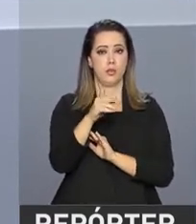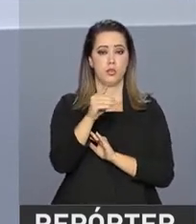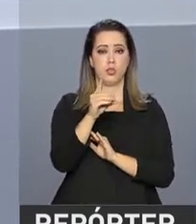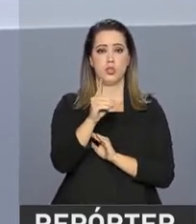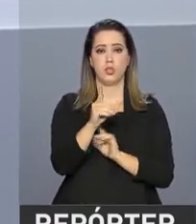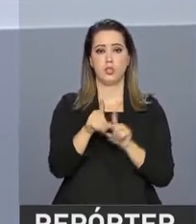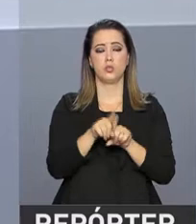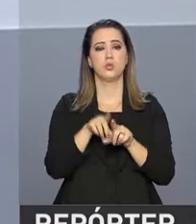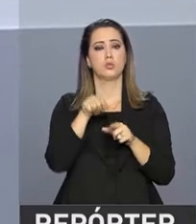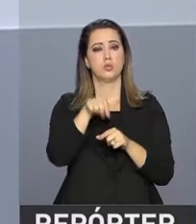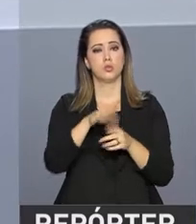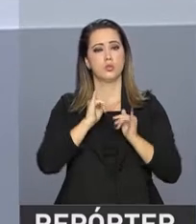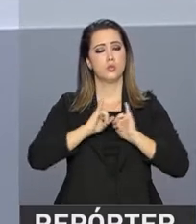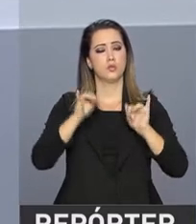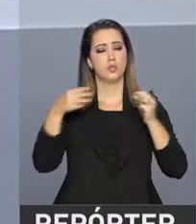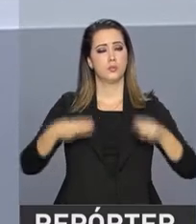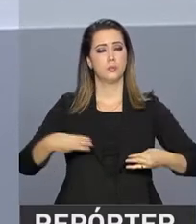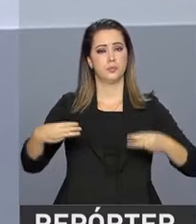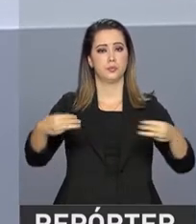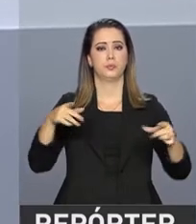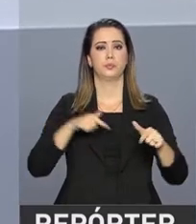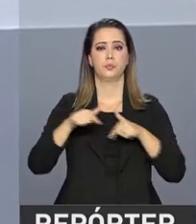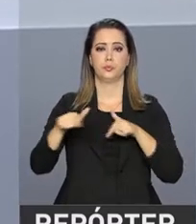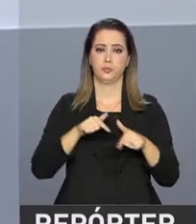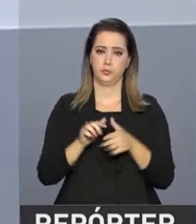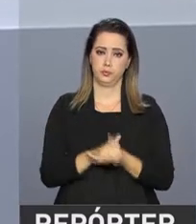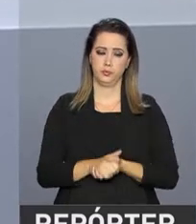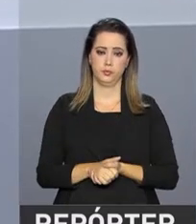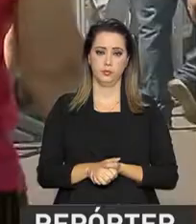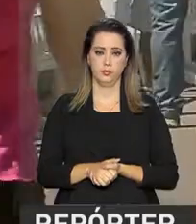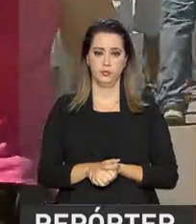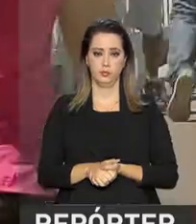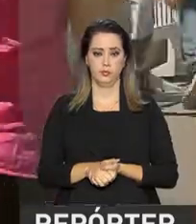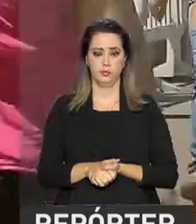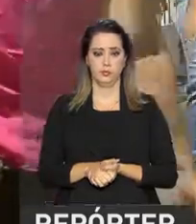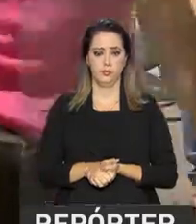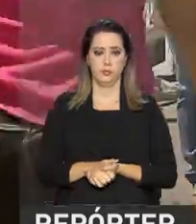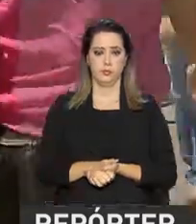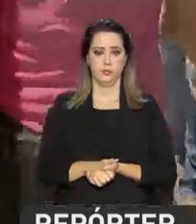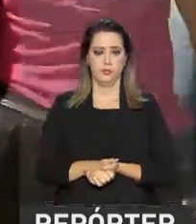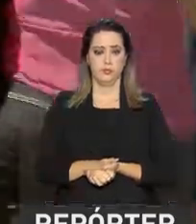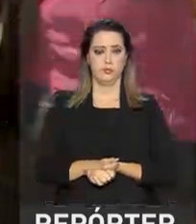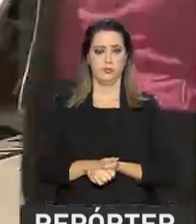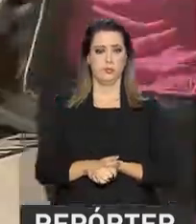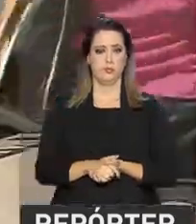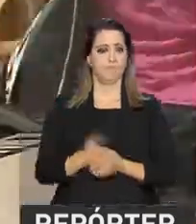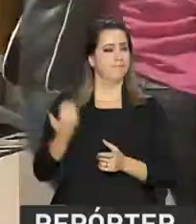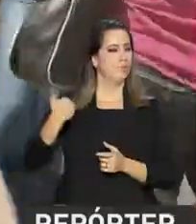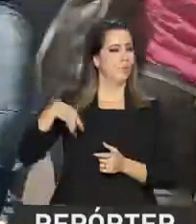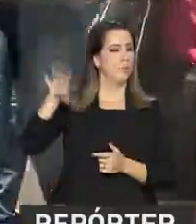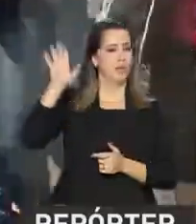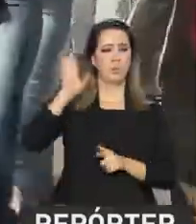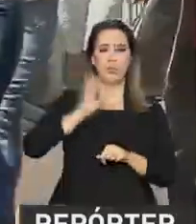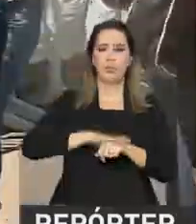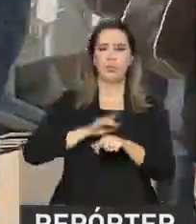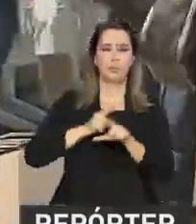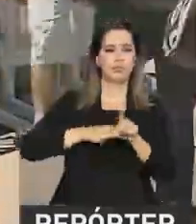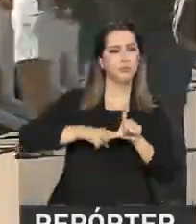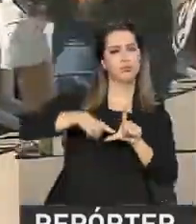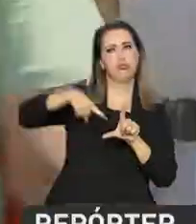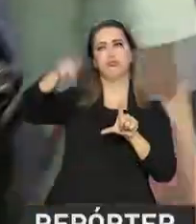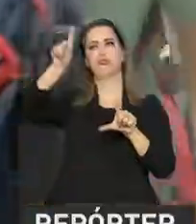Empregados e Desempregados, divulgado hoje pelo Ministério do Trabalho. No auge da crise econômica, o número